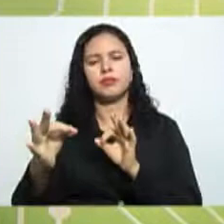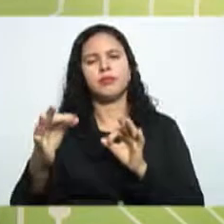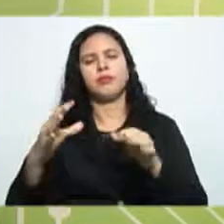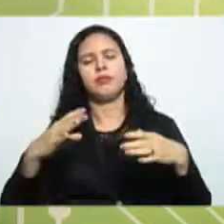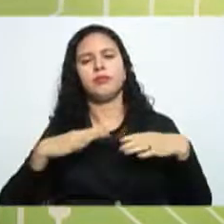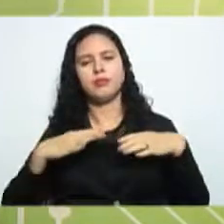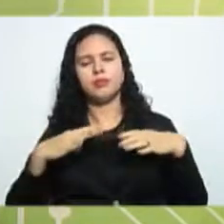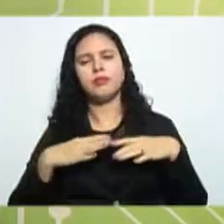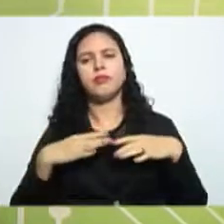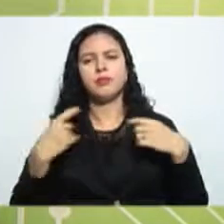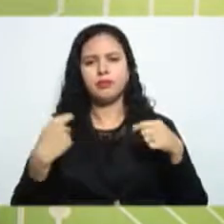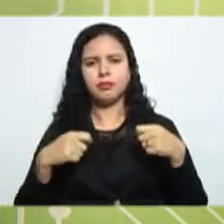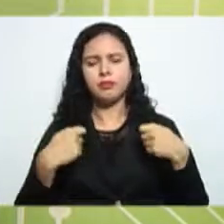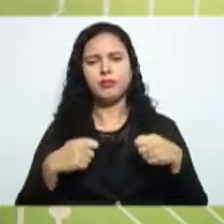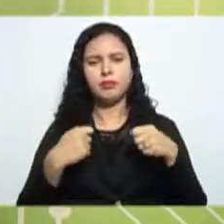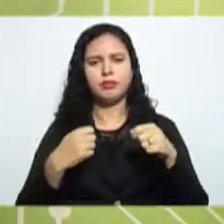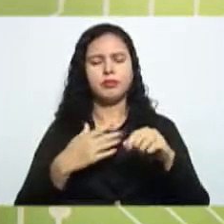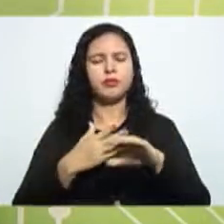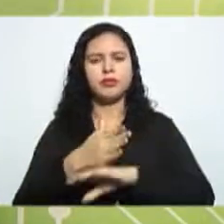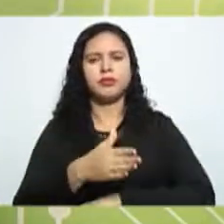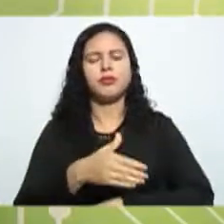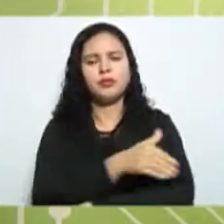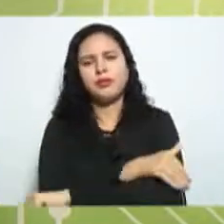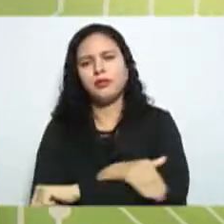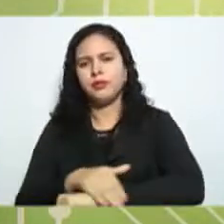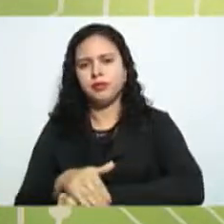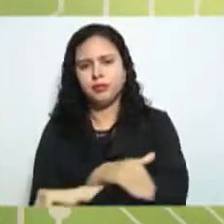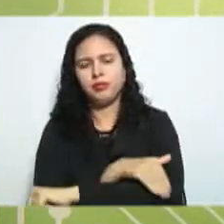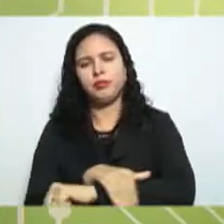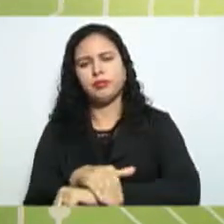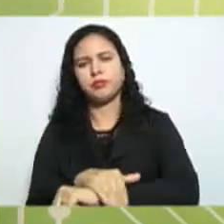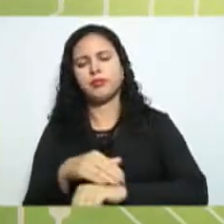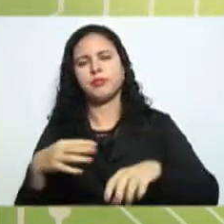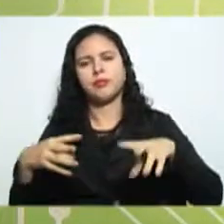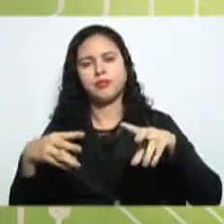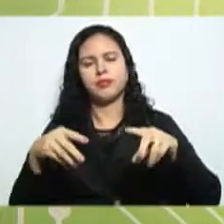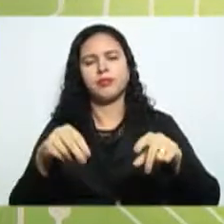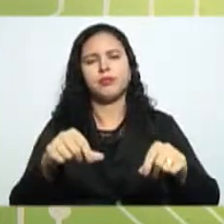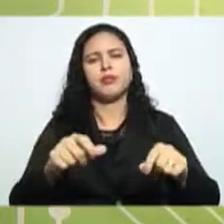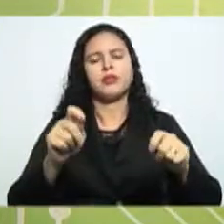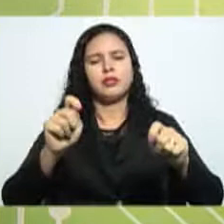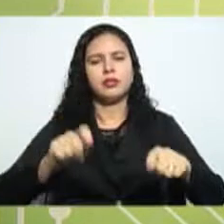hoje estão precisando abrir estradas para aquelas terras que são perfeitamente